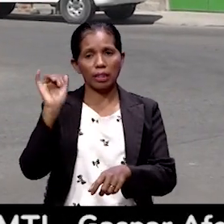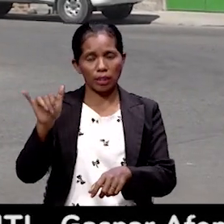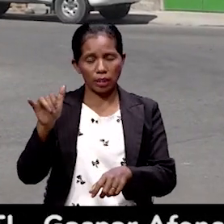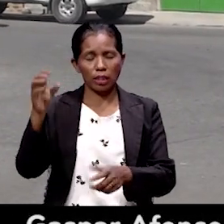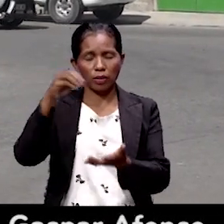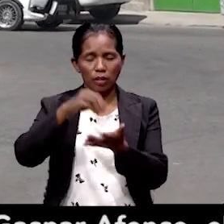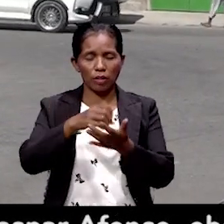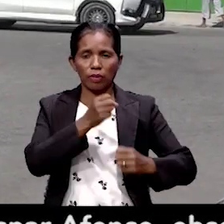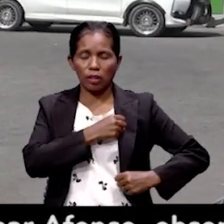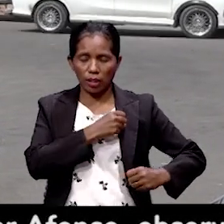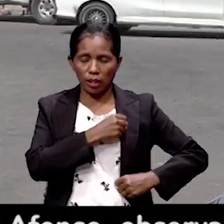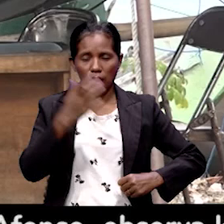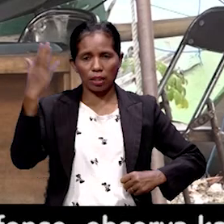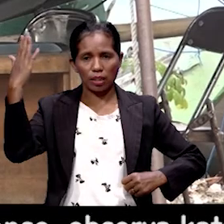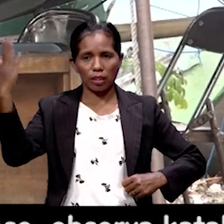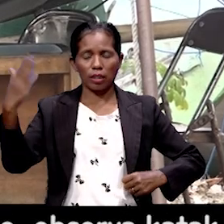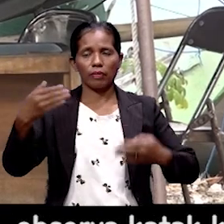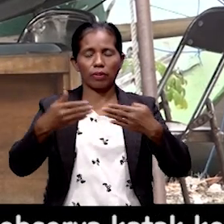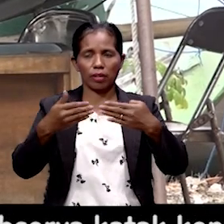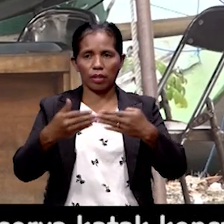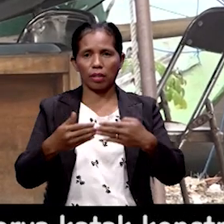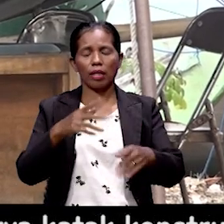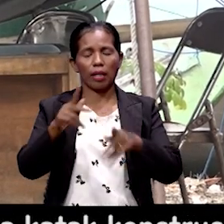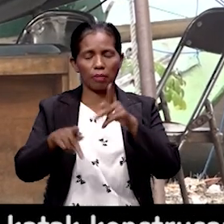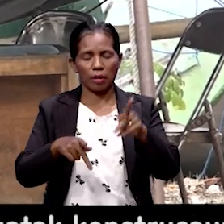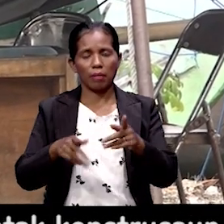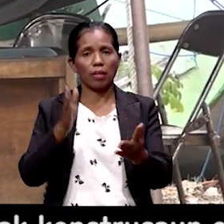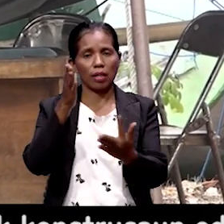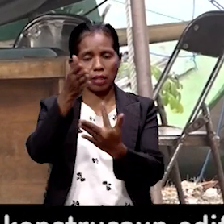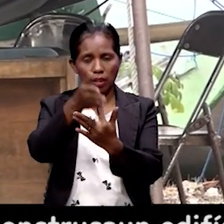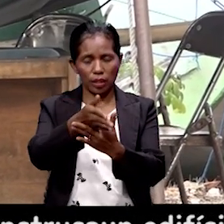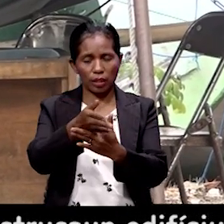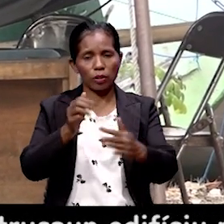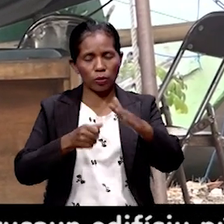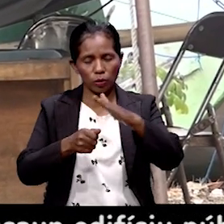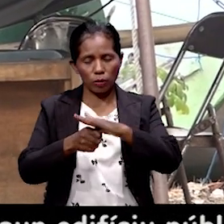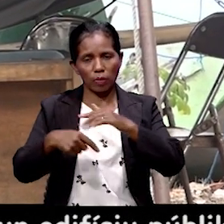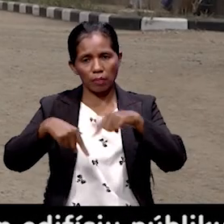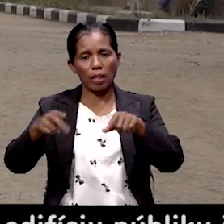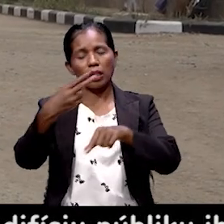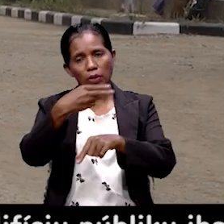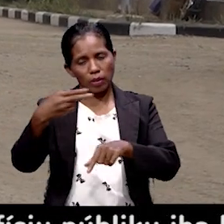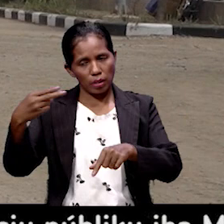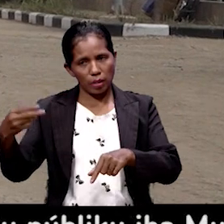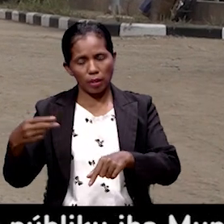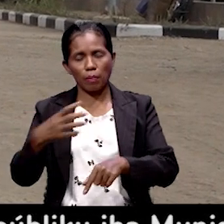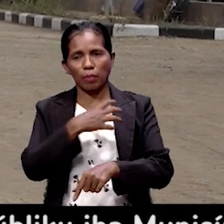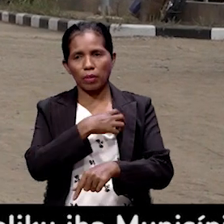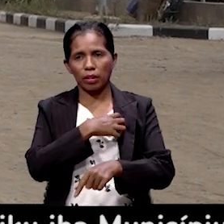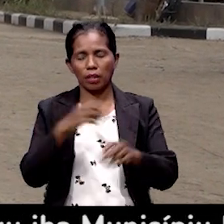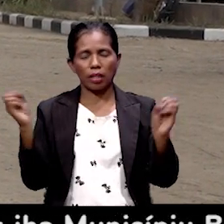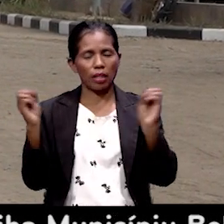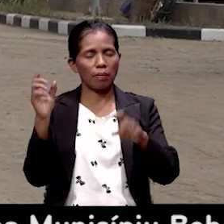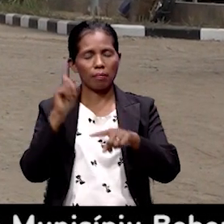a fronteira. Pedro Velho reconhece que cidadão Sir Nebe hakatli fronteira ho ilegalmente ba tambua Indonésia, PNTL la consegue